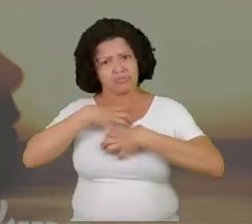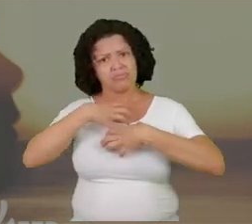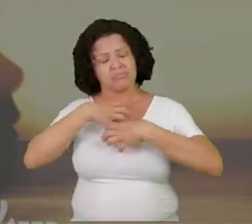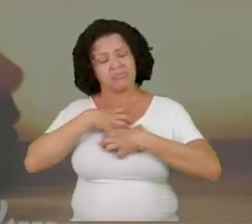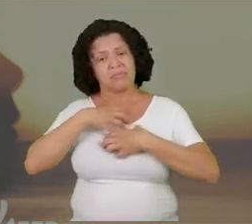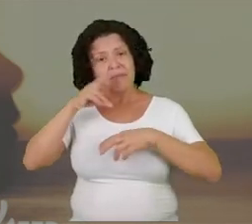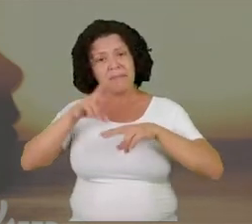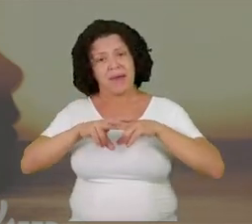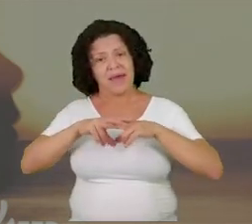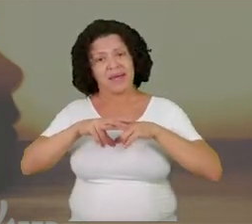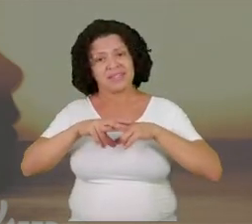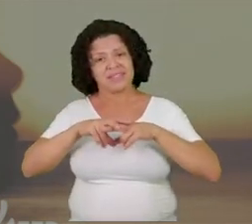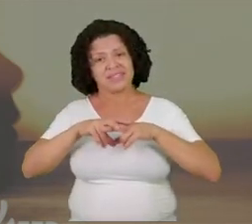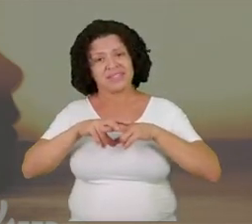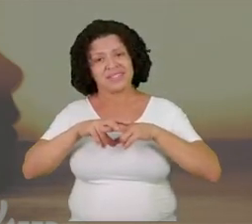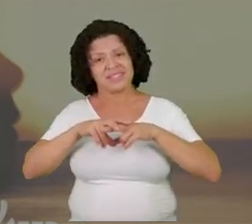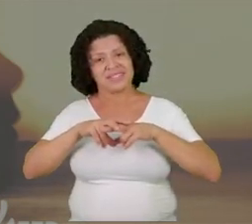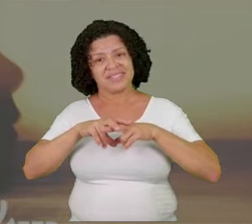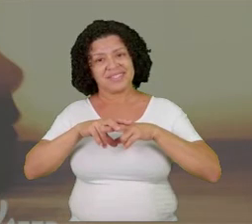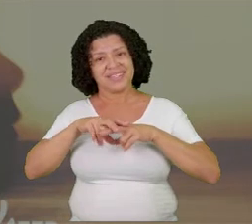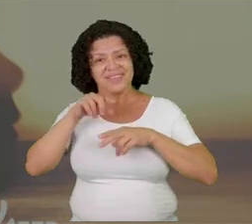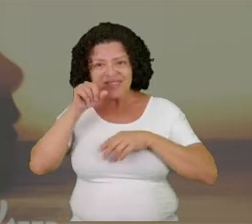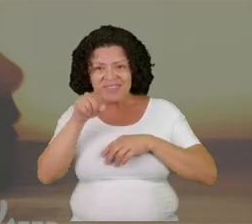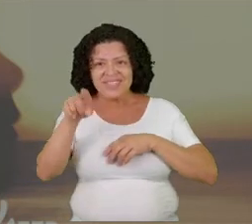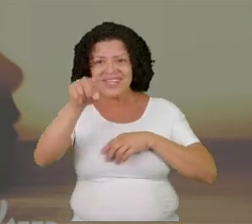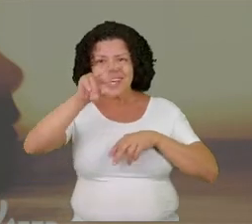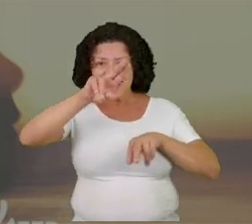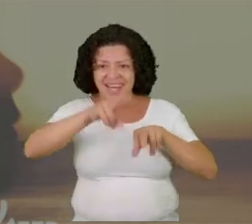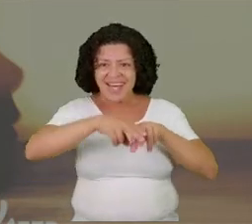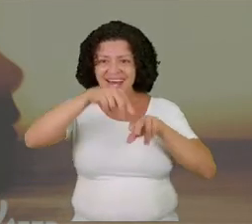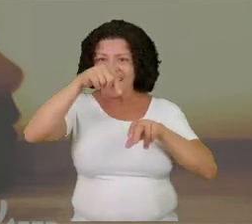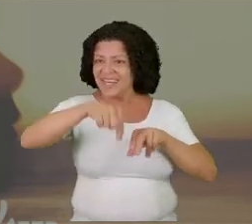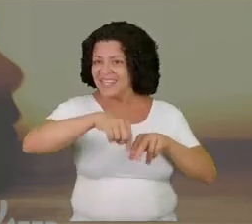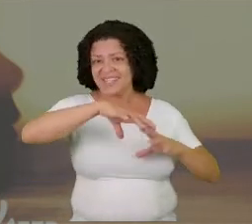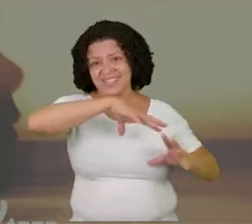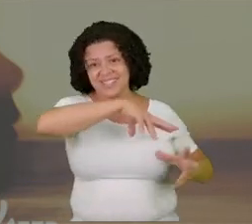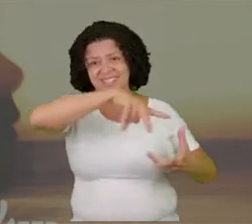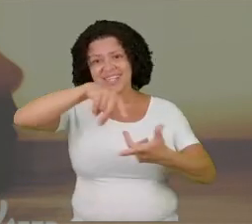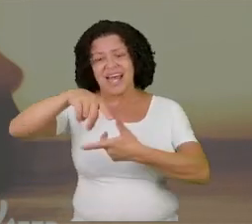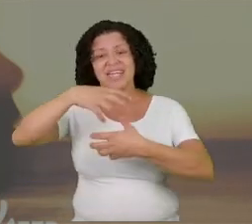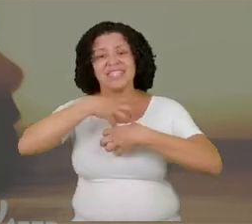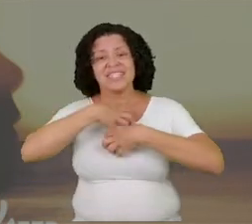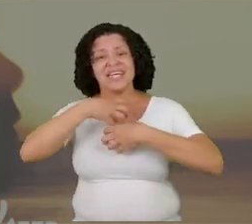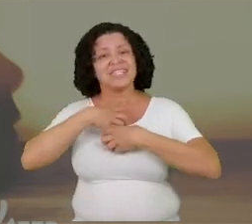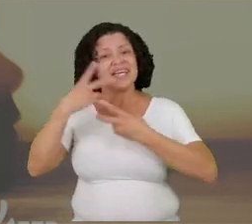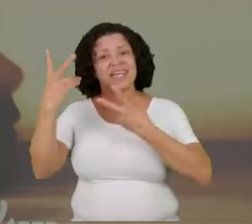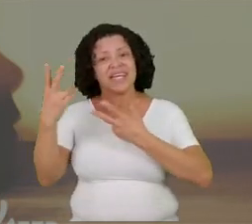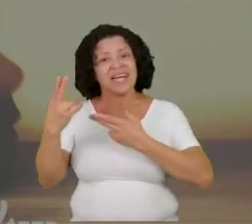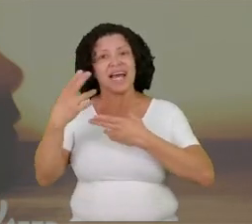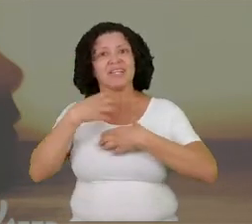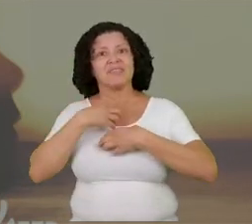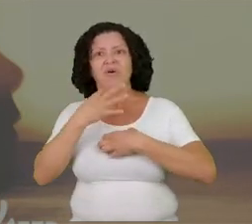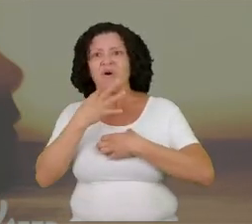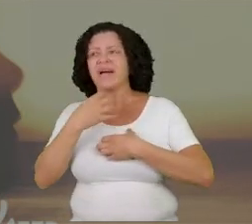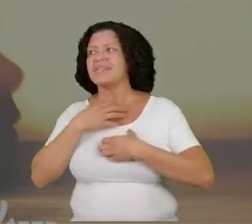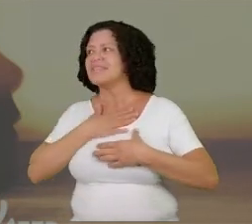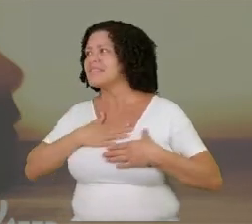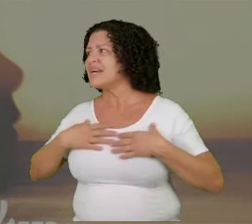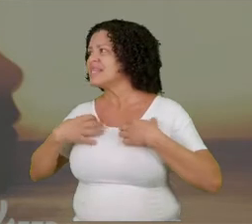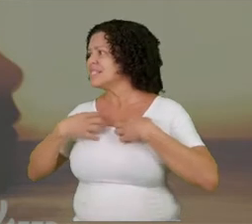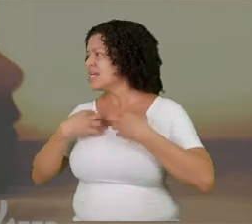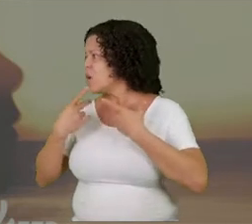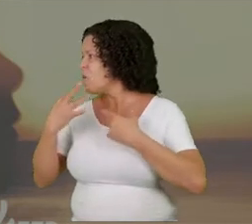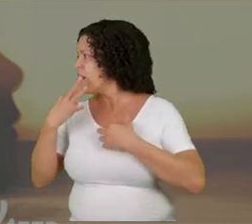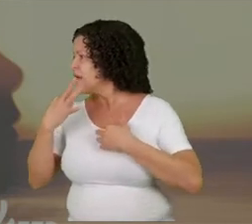somos, né? Que somos os mesmos de quando estávamos encarnados, que sentimos as mesmas coisas, conhecemos as